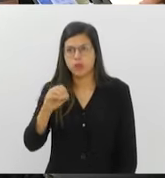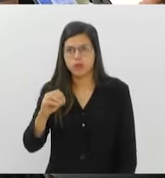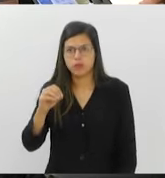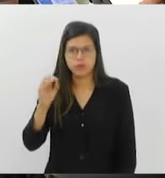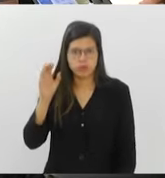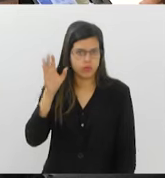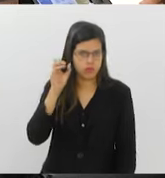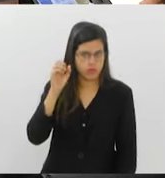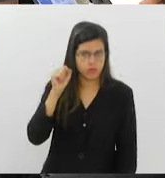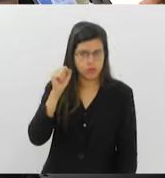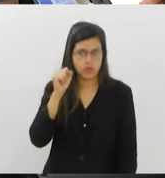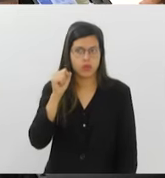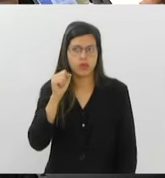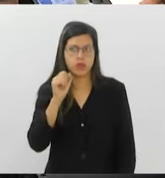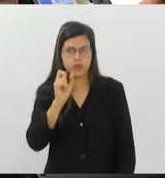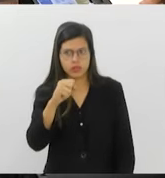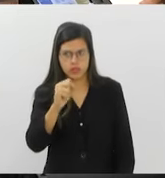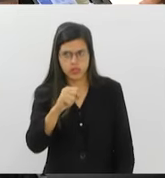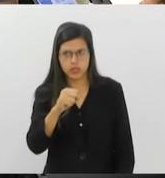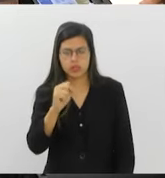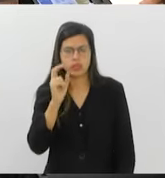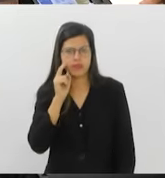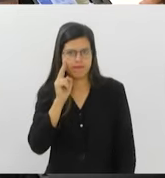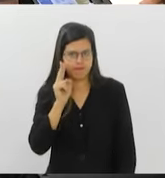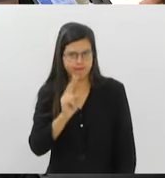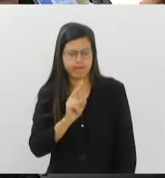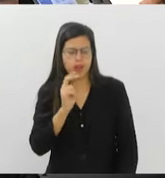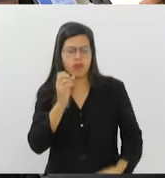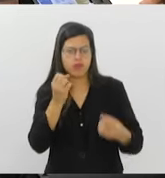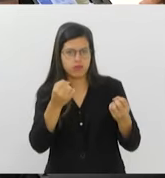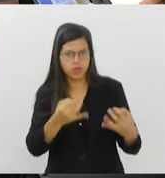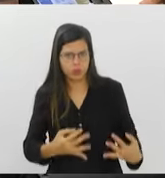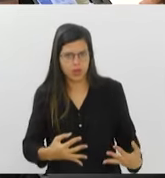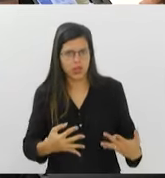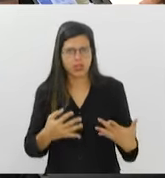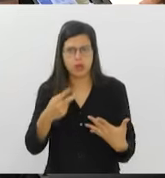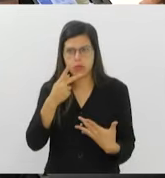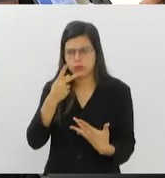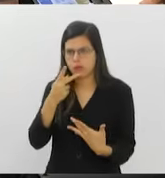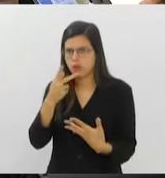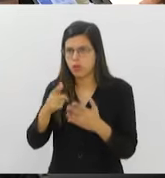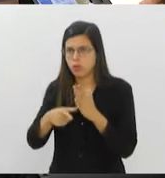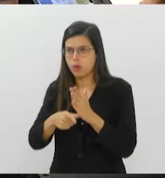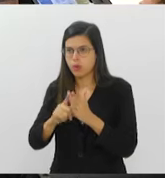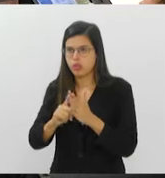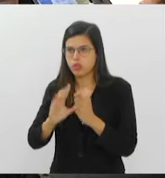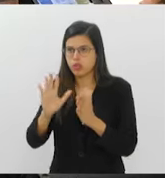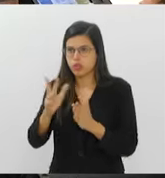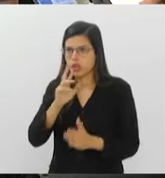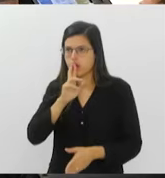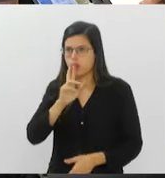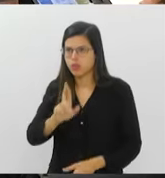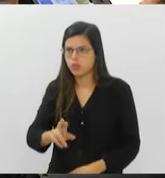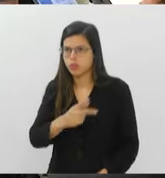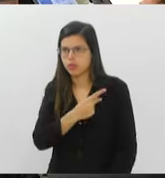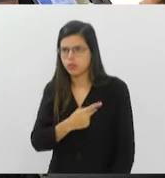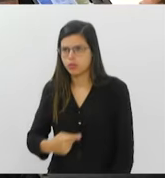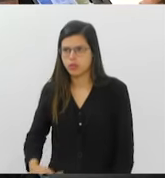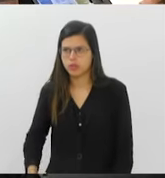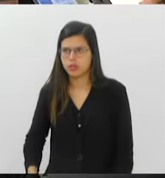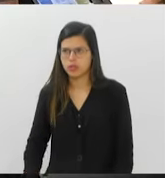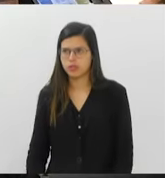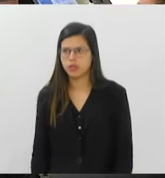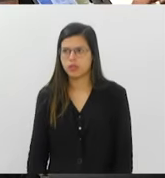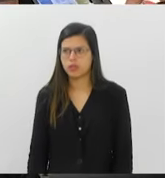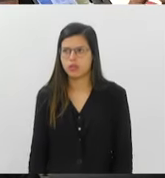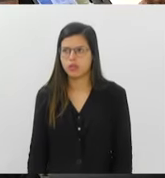Ouço bem, ouvi bem as colocações que foram feitas e já respondi, presidente. Tá. Então,